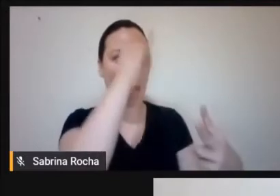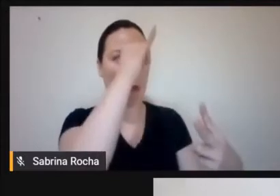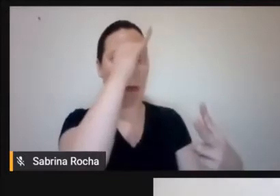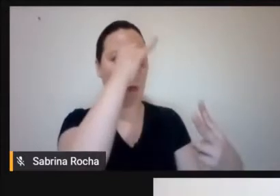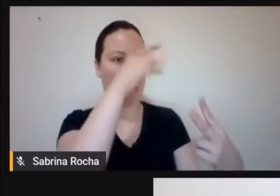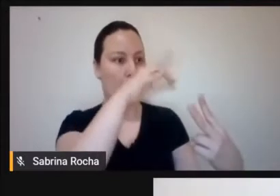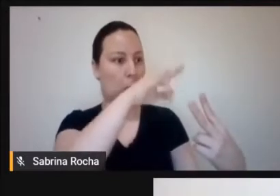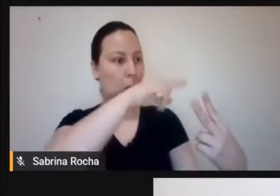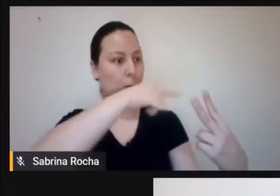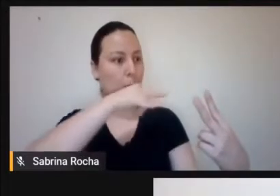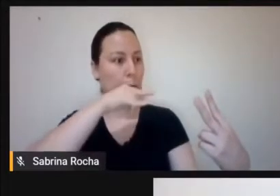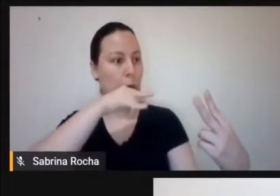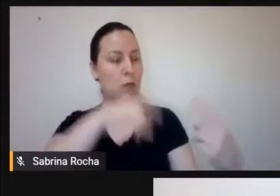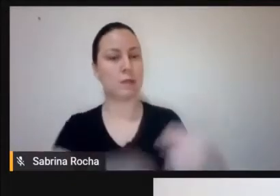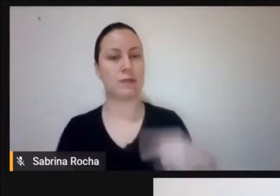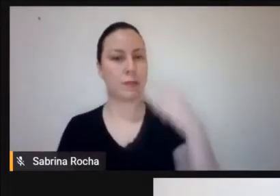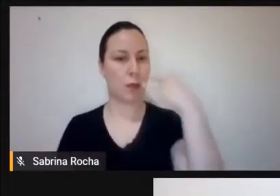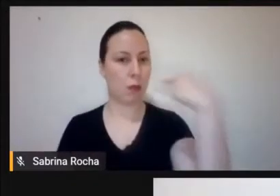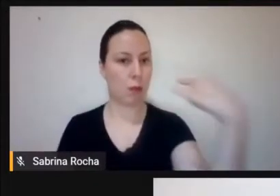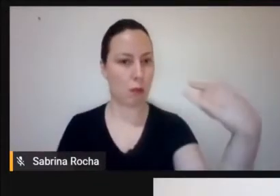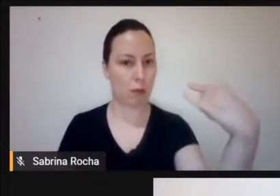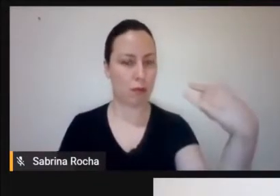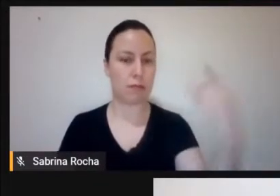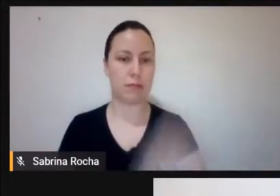Idiotas aqui é sinônimo de robô.